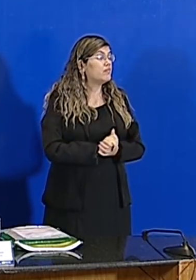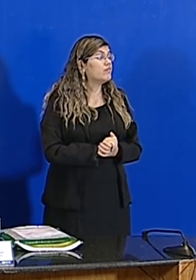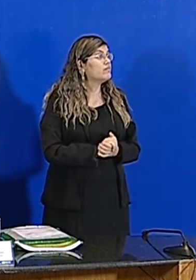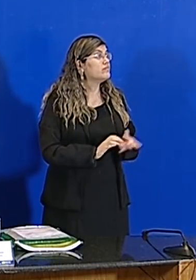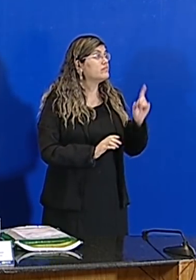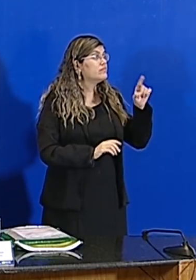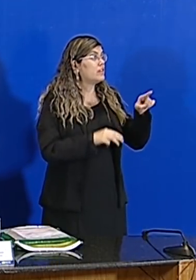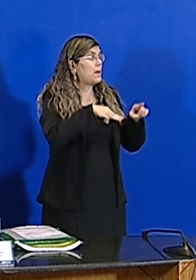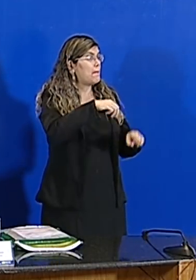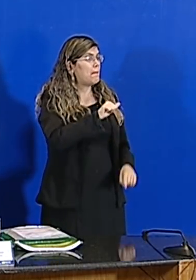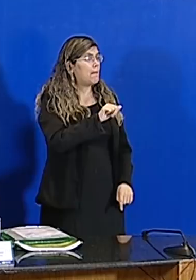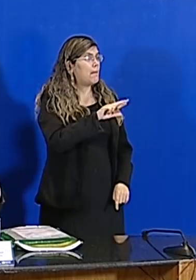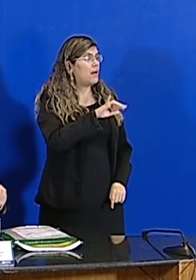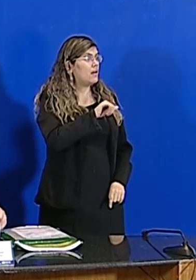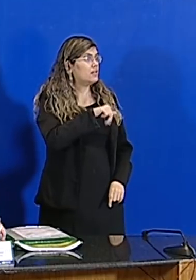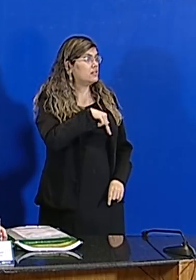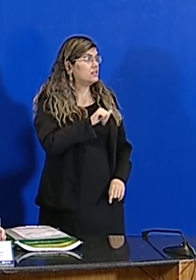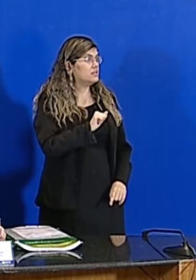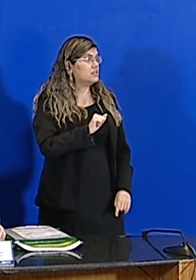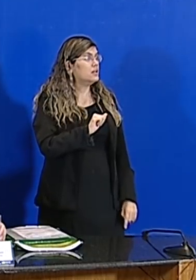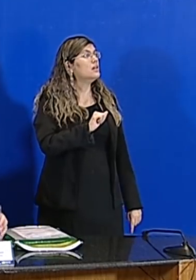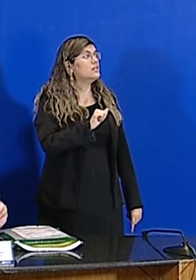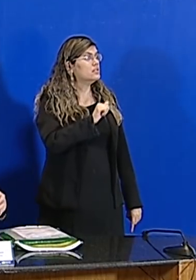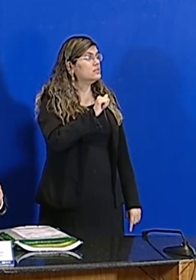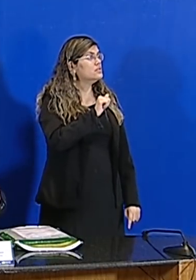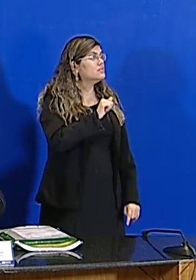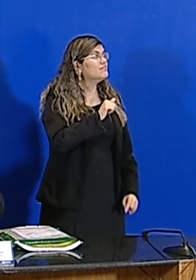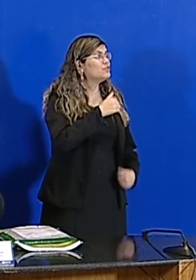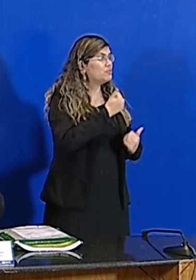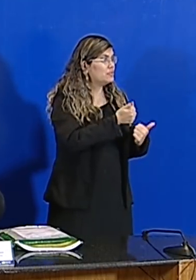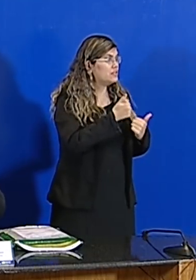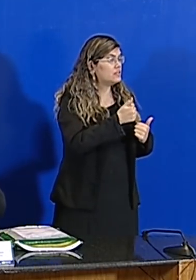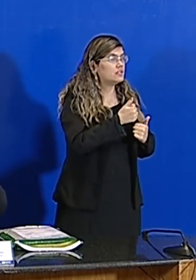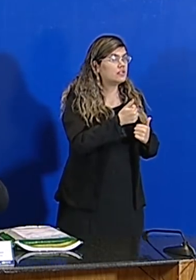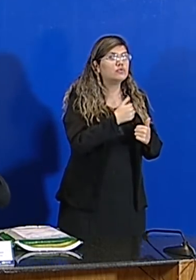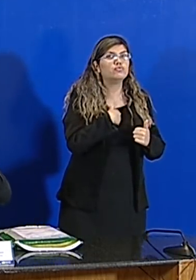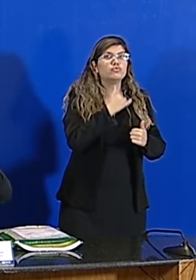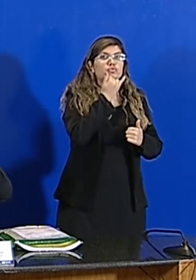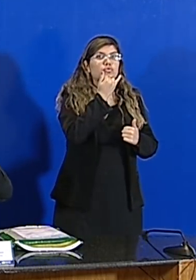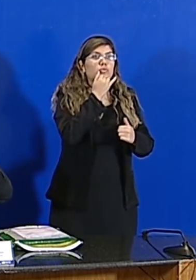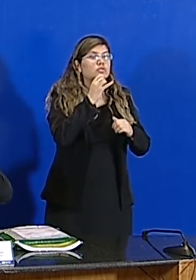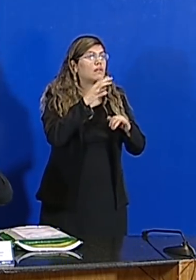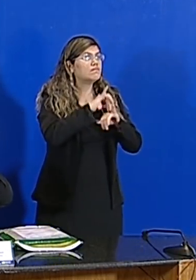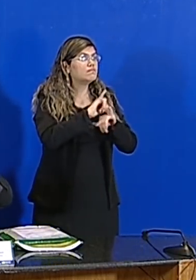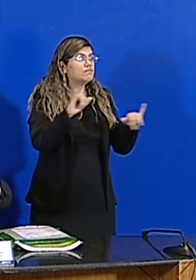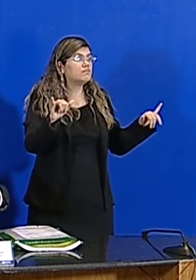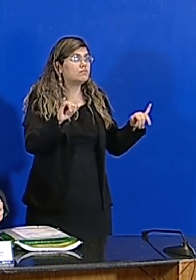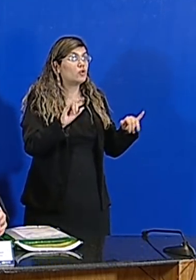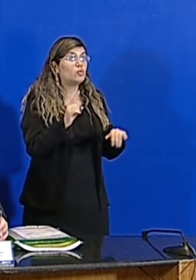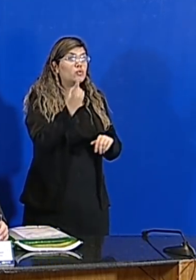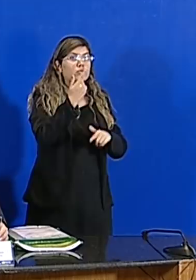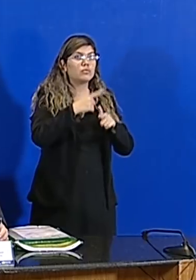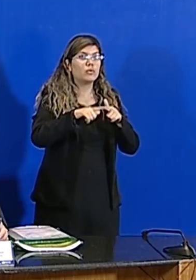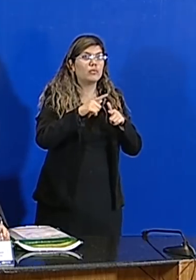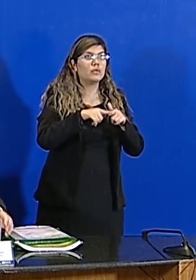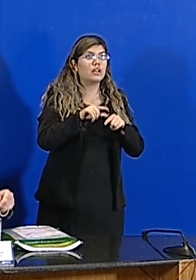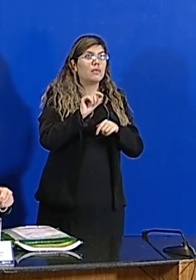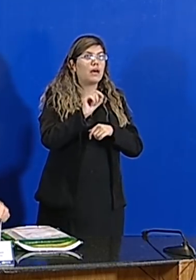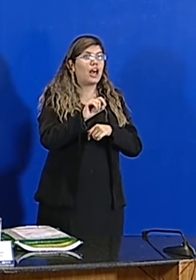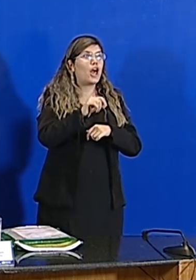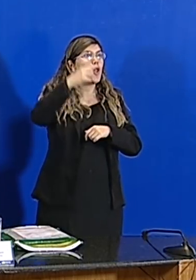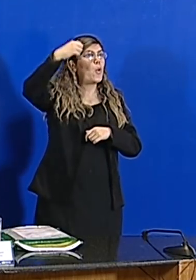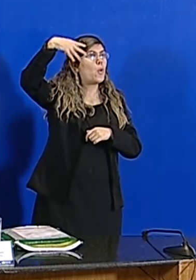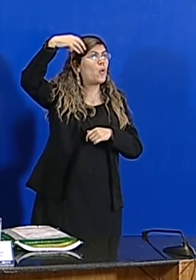Ministro Mariana Tocarne, da Agência Brasil, aqui. Desculpa, tudo bem? Tudo Deixa bom? Eu só comentar, onde deu problema foi de luz, né?